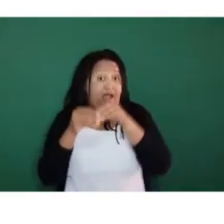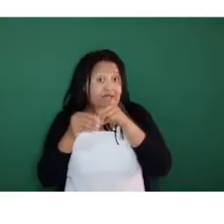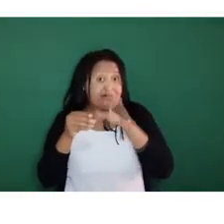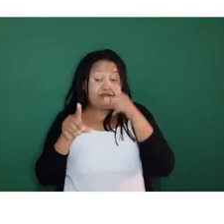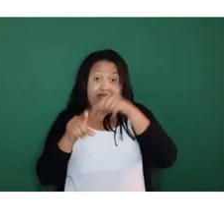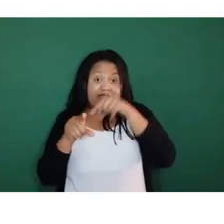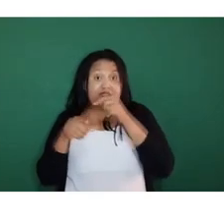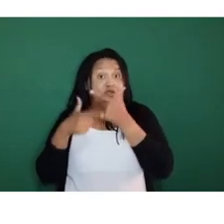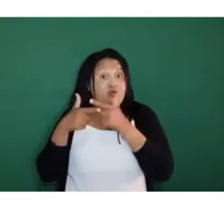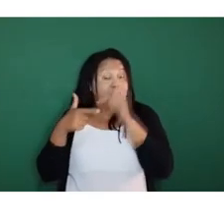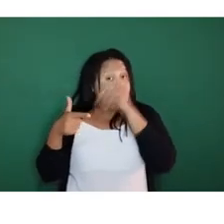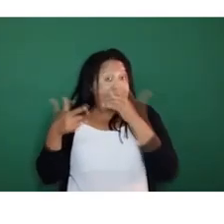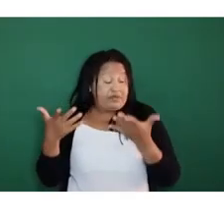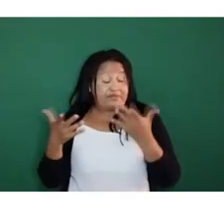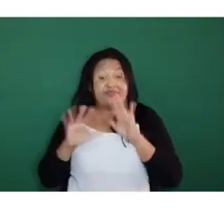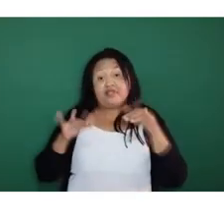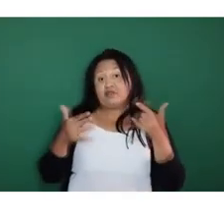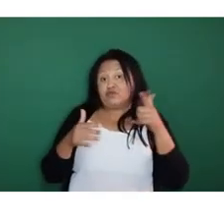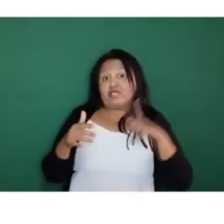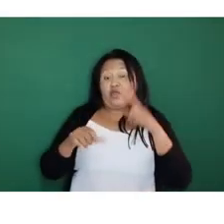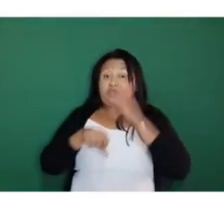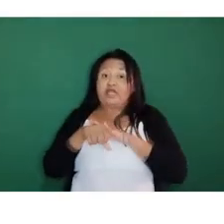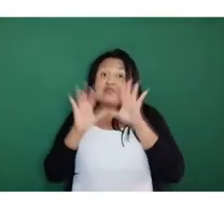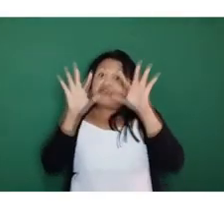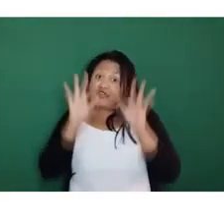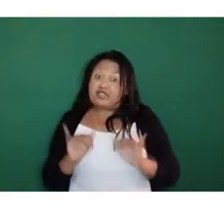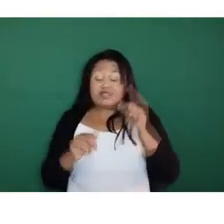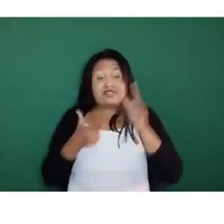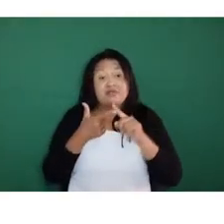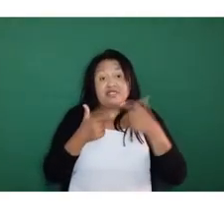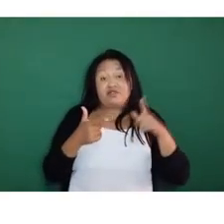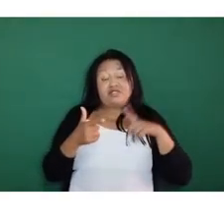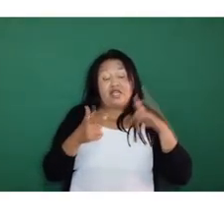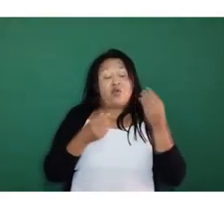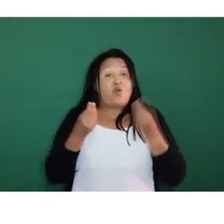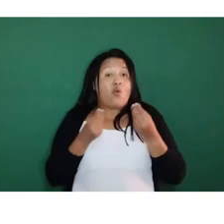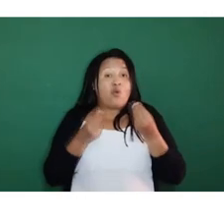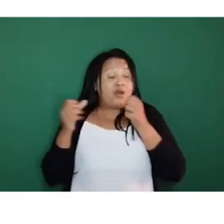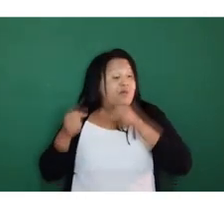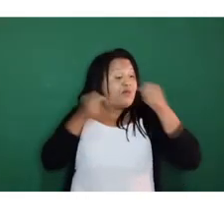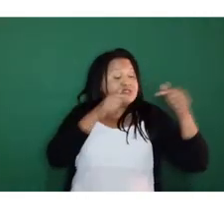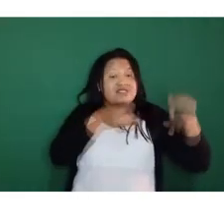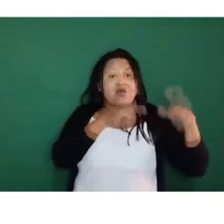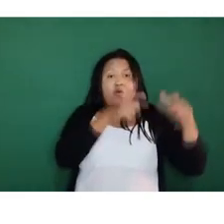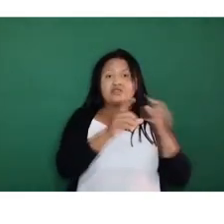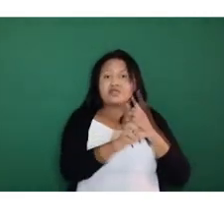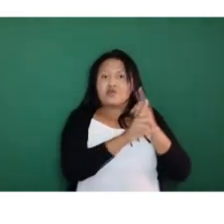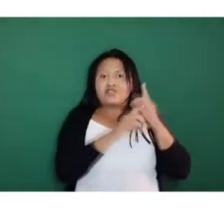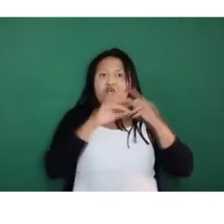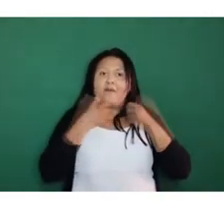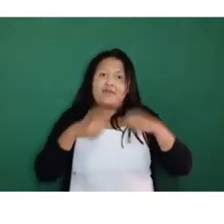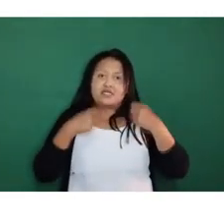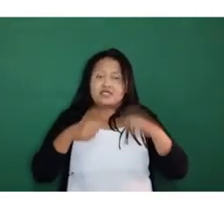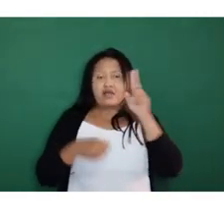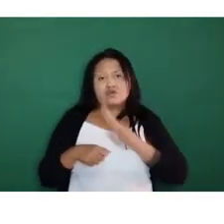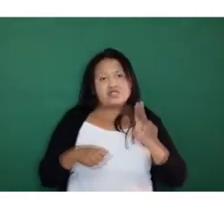equação aqui eu não tenho tempo final o instante de tempo final e aqui eu não tenho a posição final onde ele se encontra então eu vou precisar